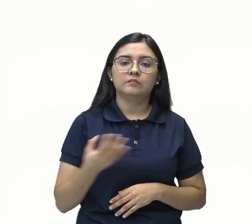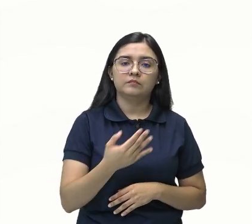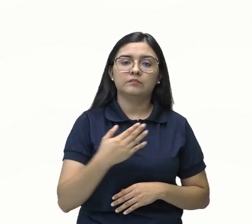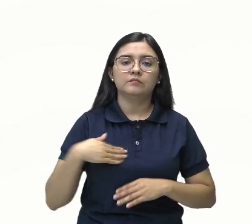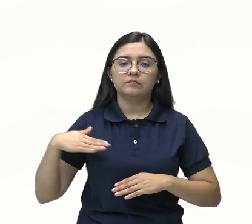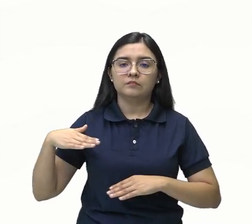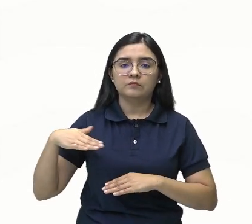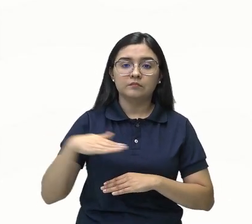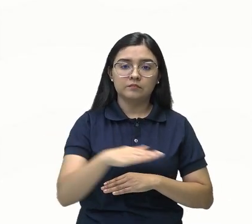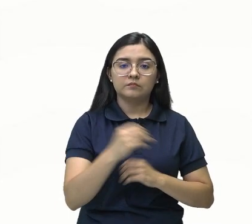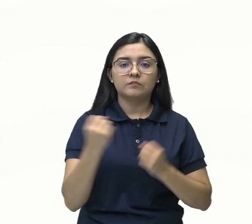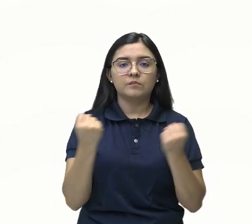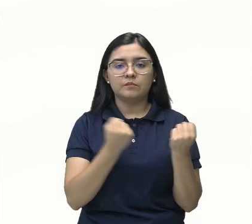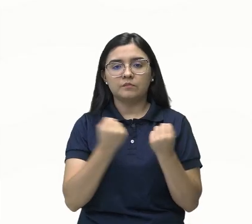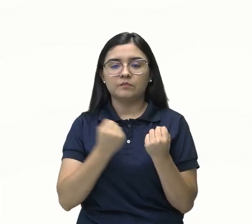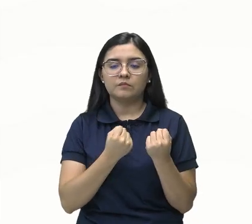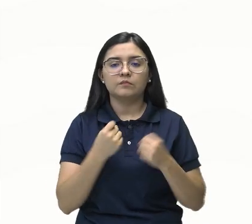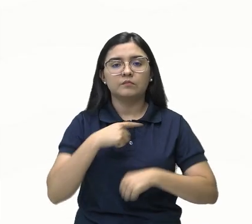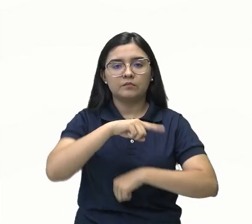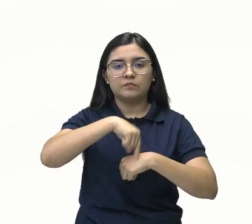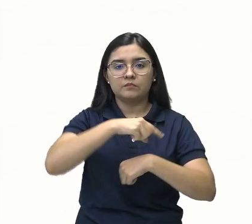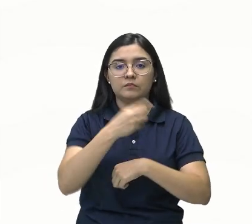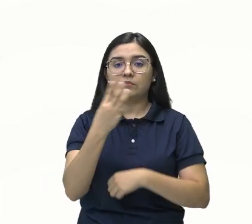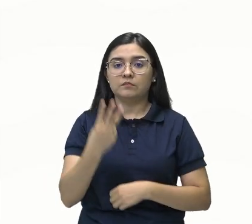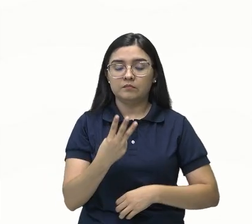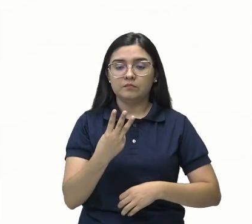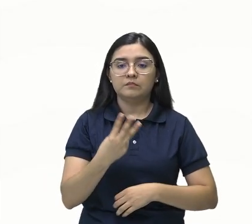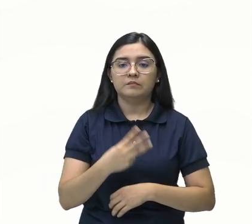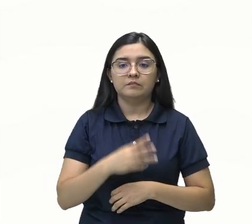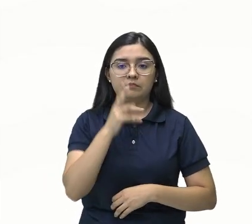vai durar 3 horas, né?